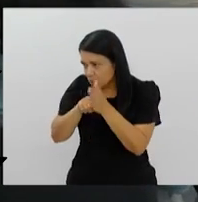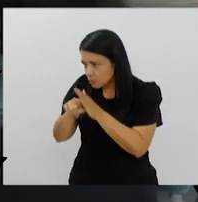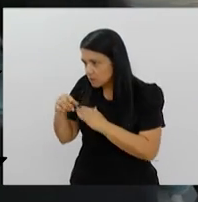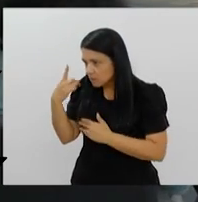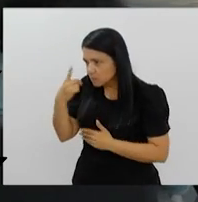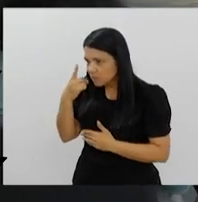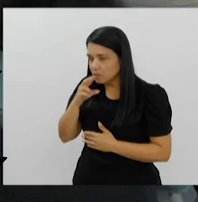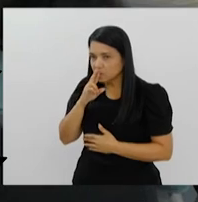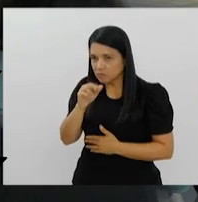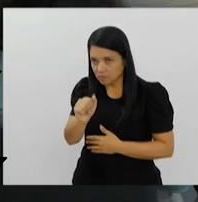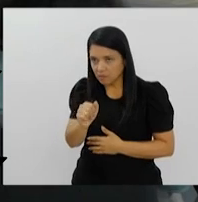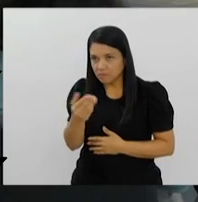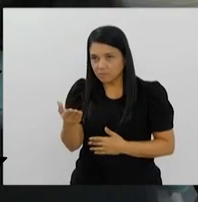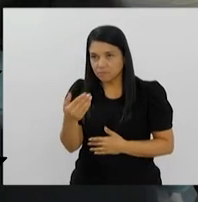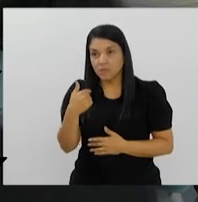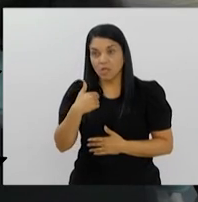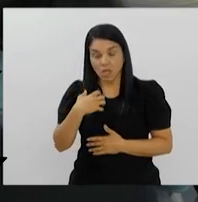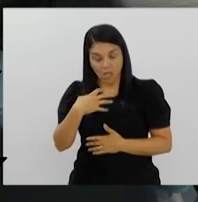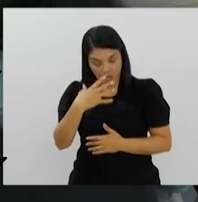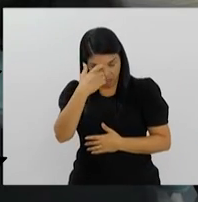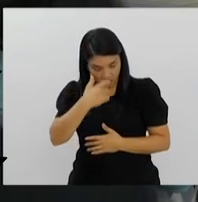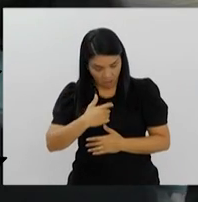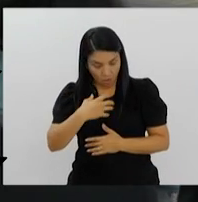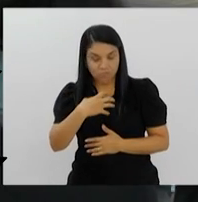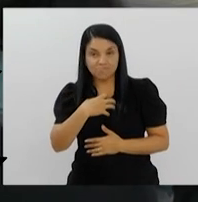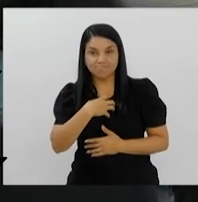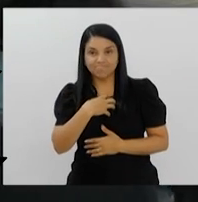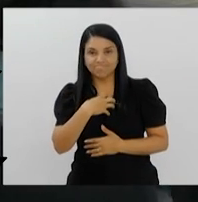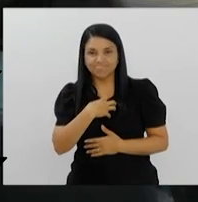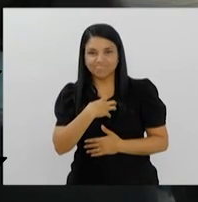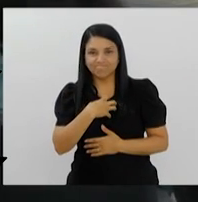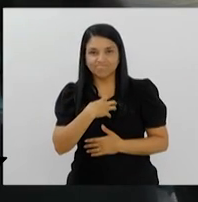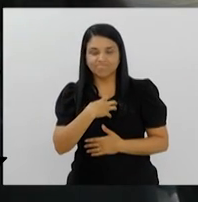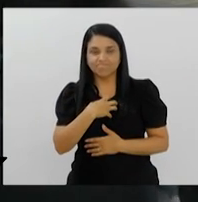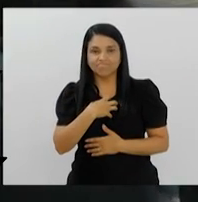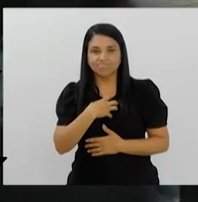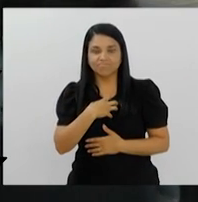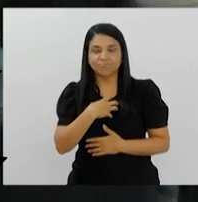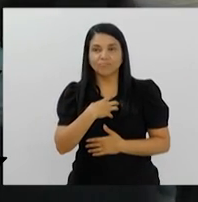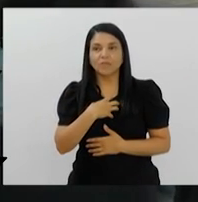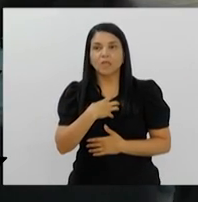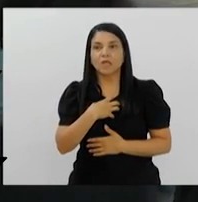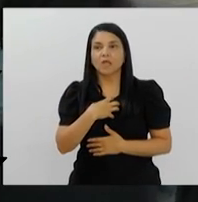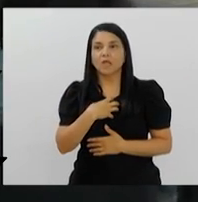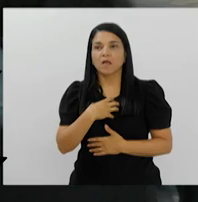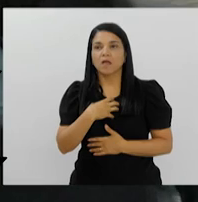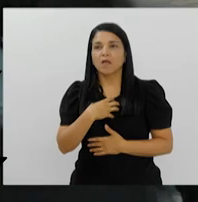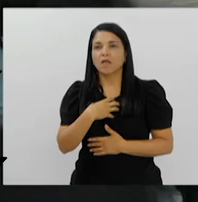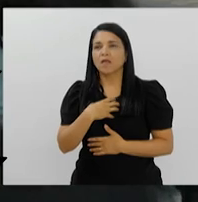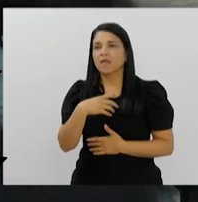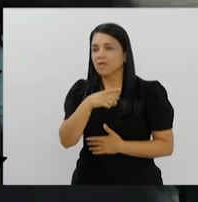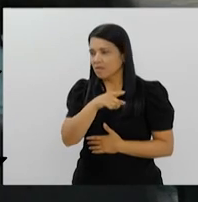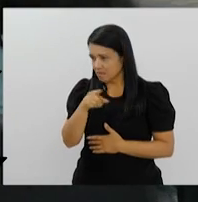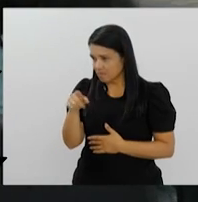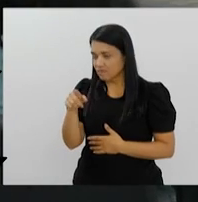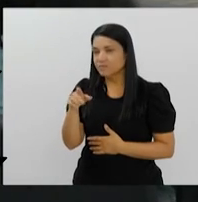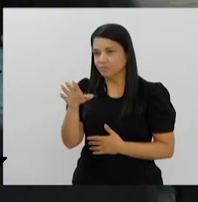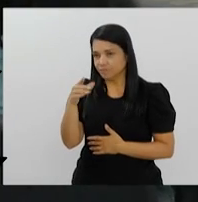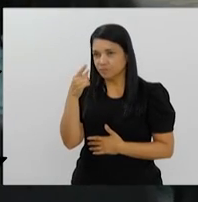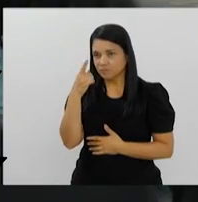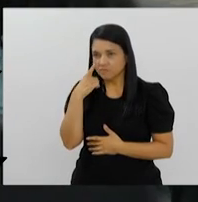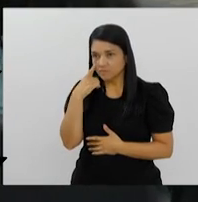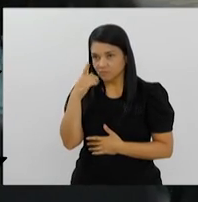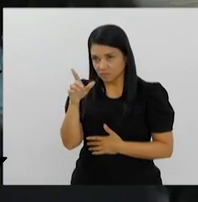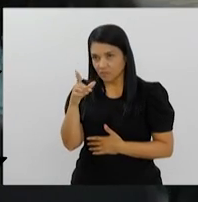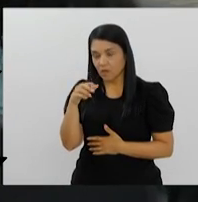e eu eu me sinto veja só dá eu entendo as mães algumas encontraram aqui veja mas